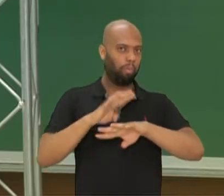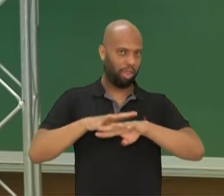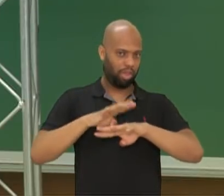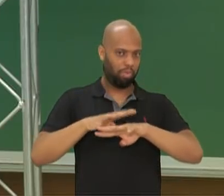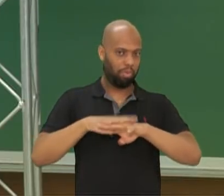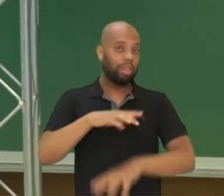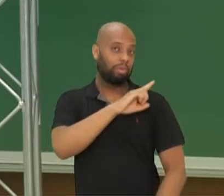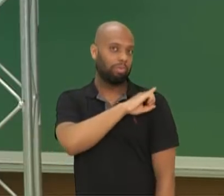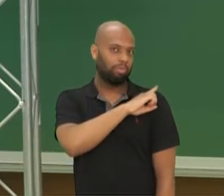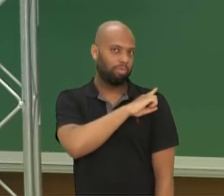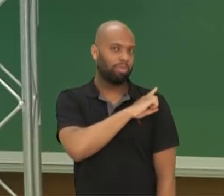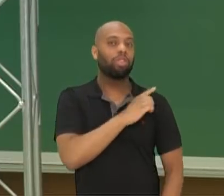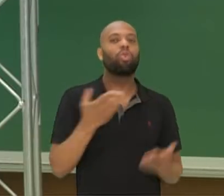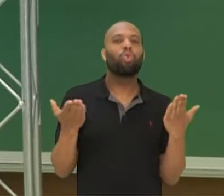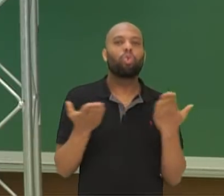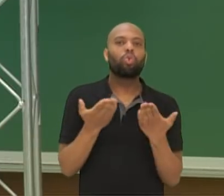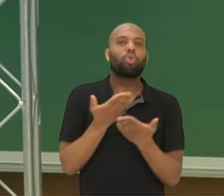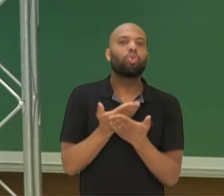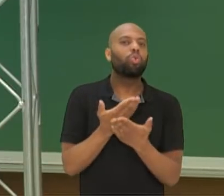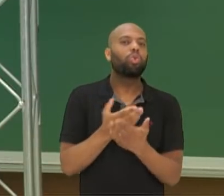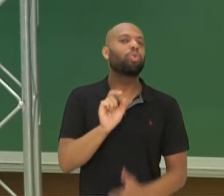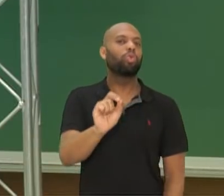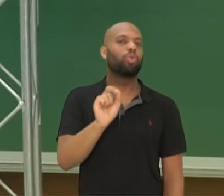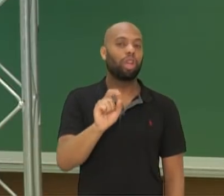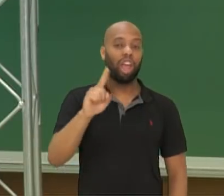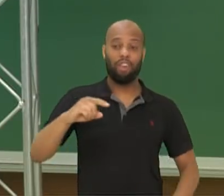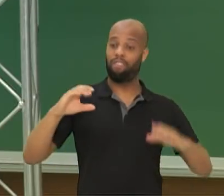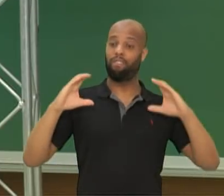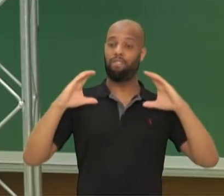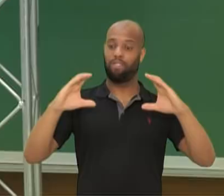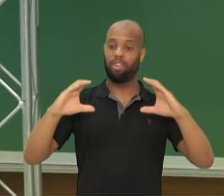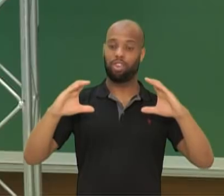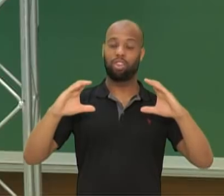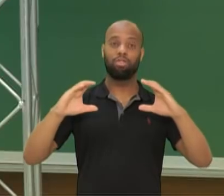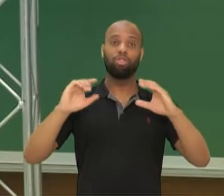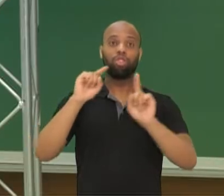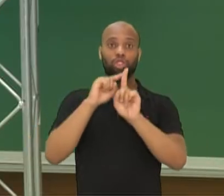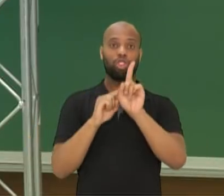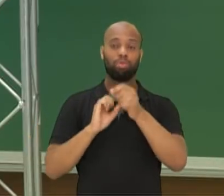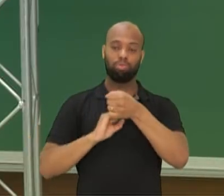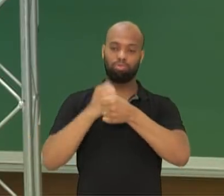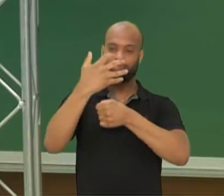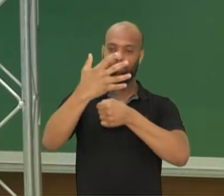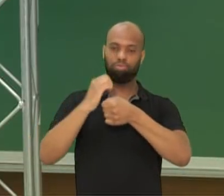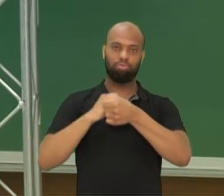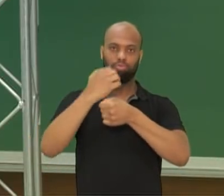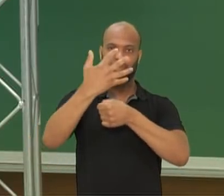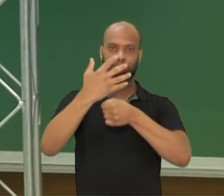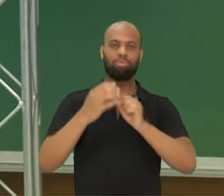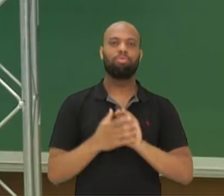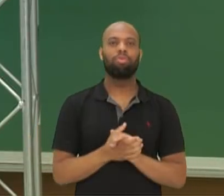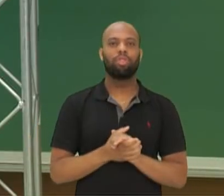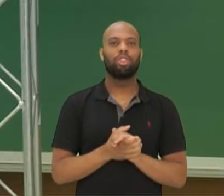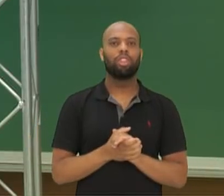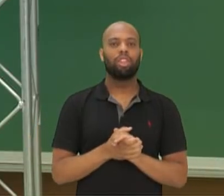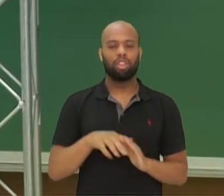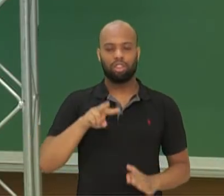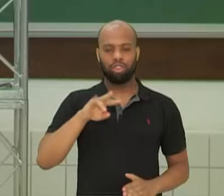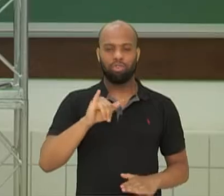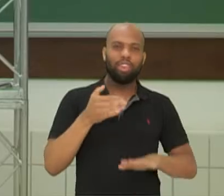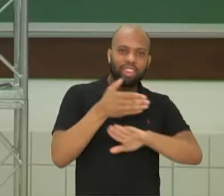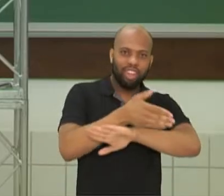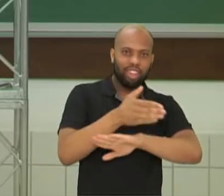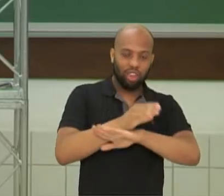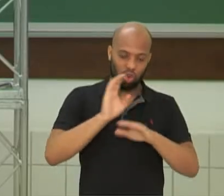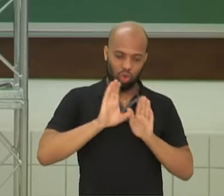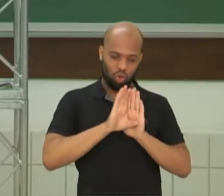primeira série. Nós vamos falar hoje sobre função exponencial, hein? Já nós vamos entrar no conceito de